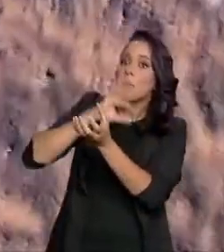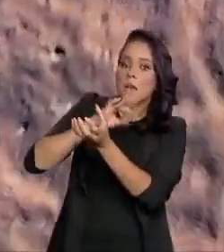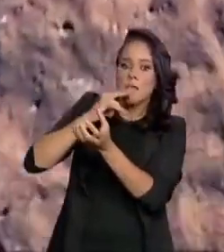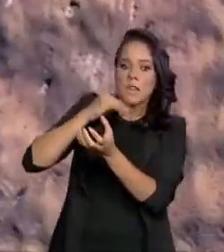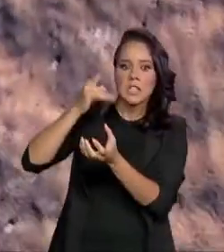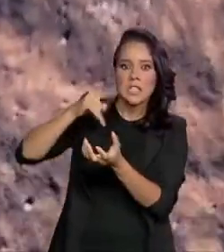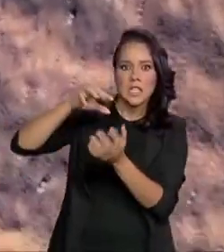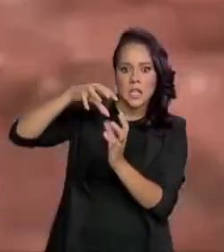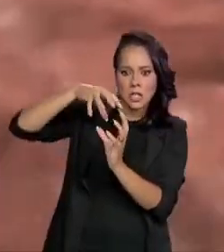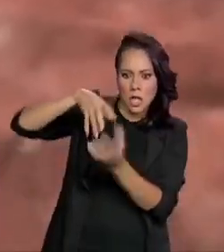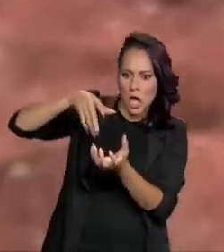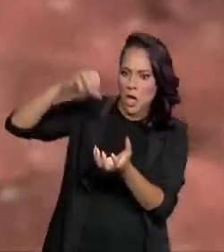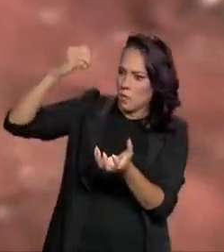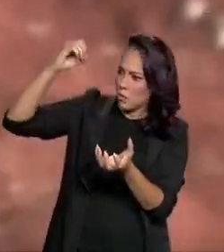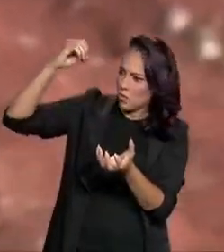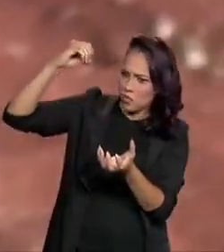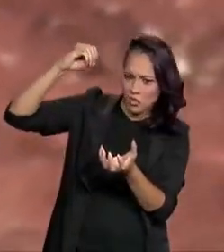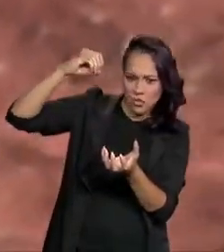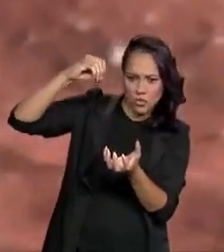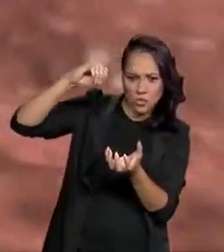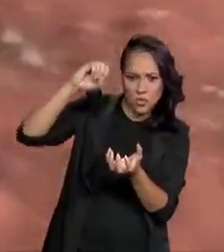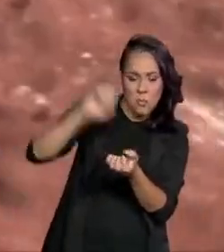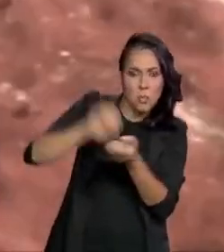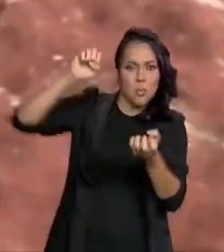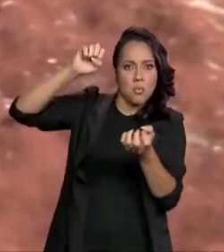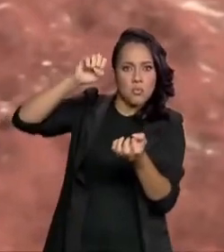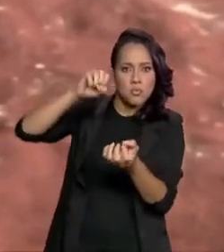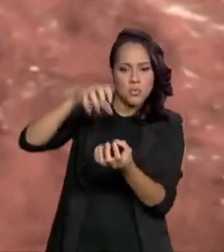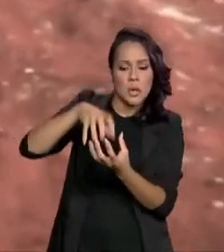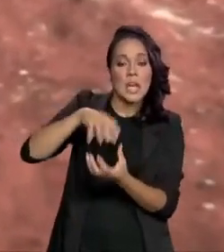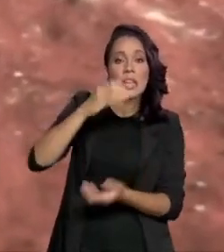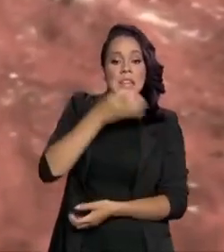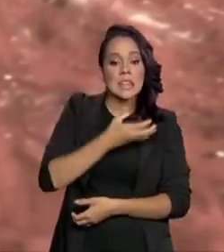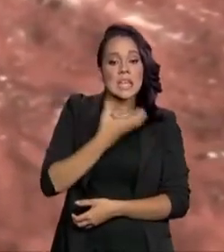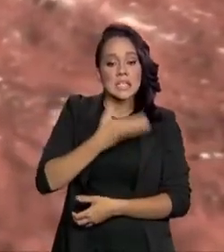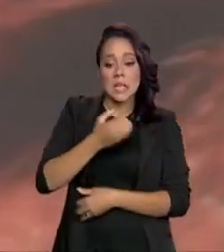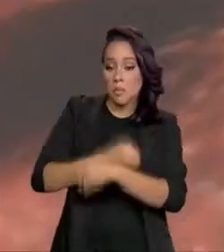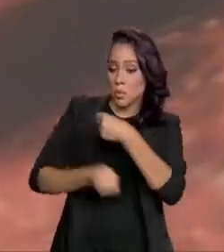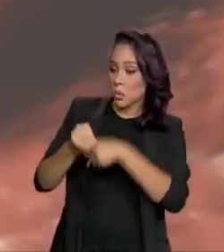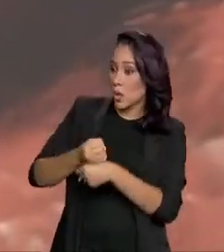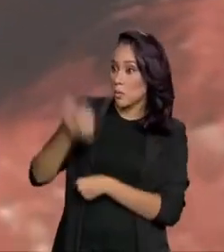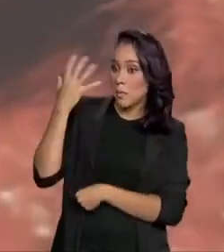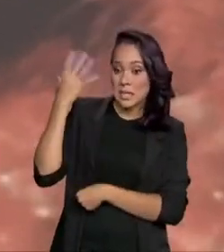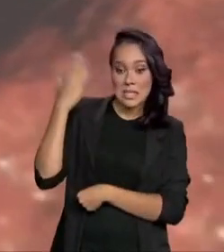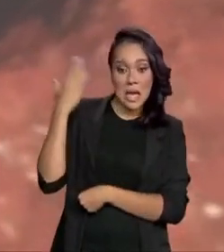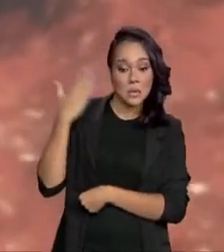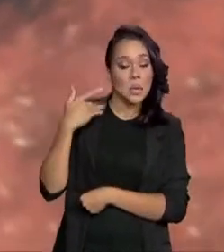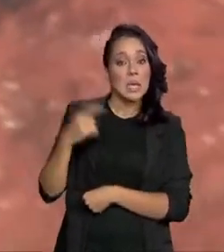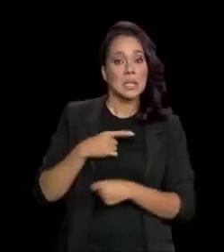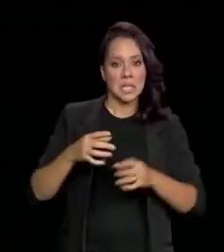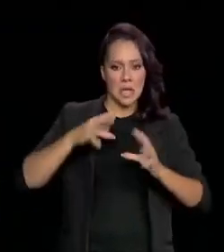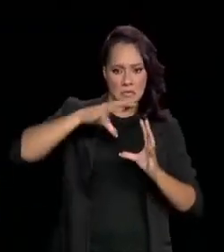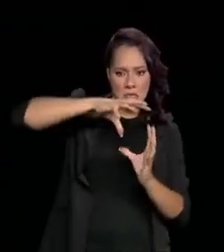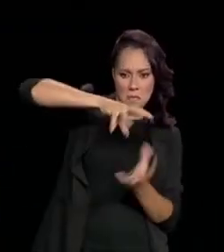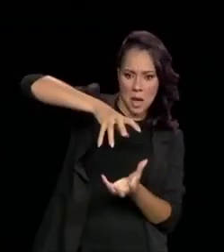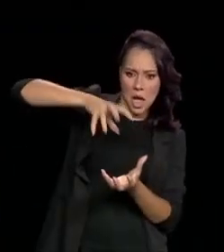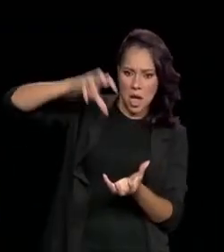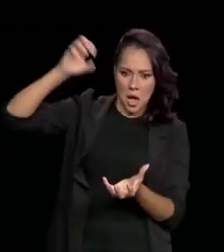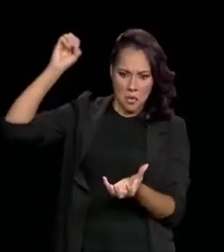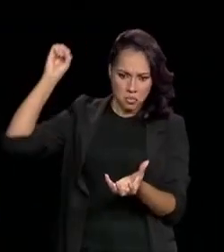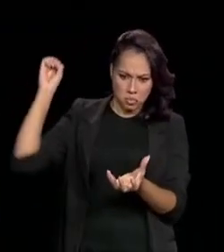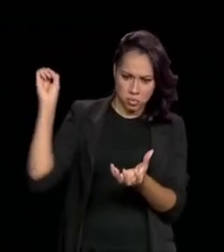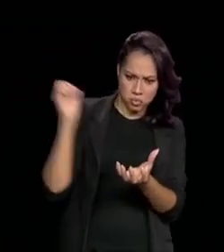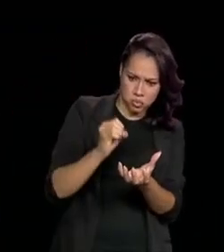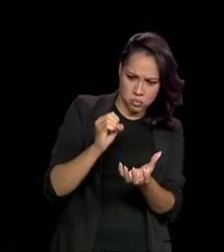de um meteorito em Marte em dezembro do ano passado abriu uma cratera que